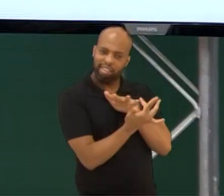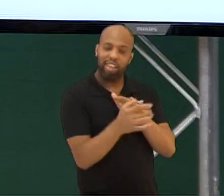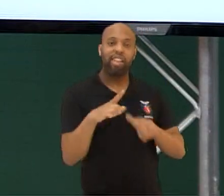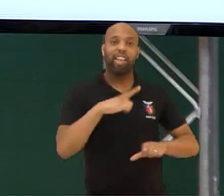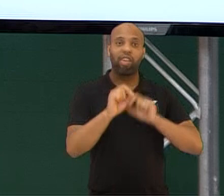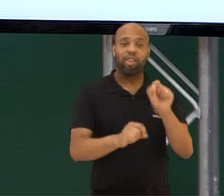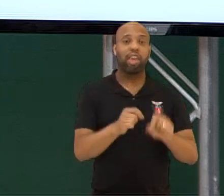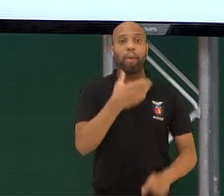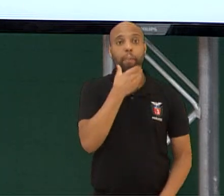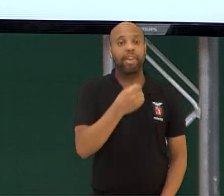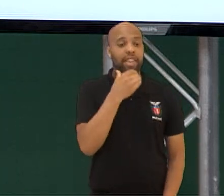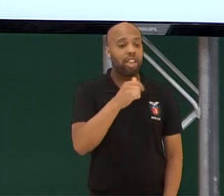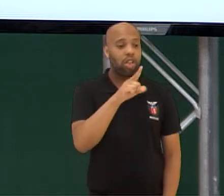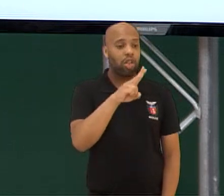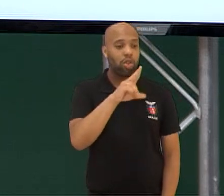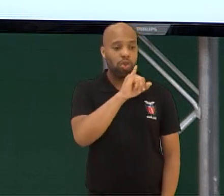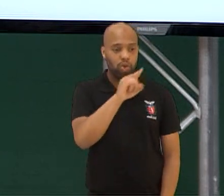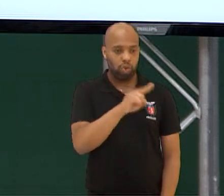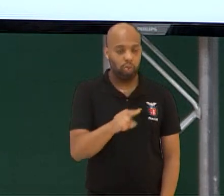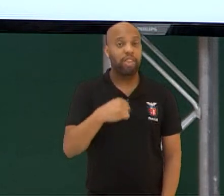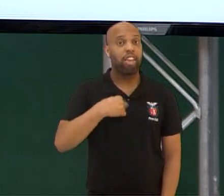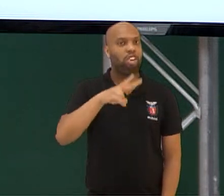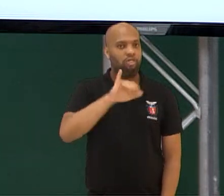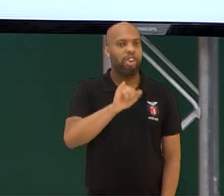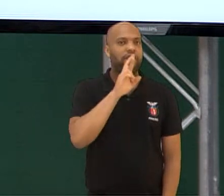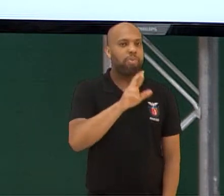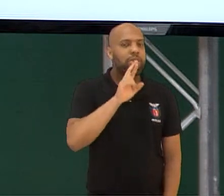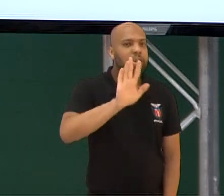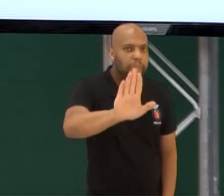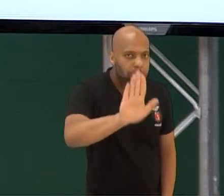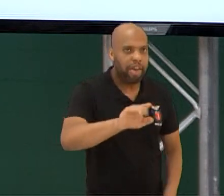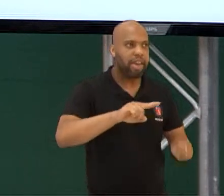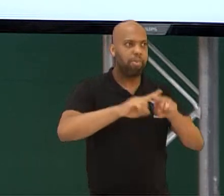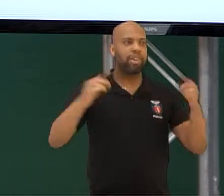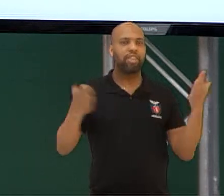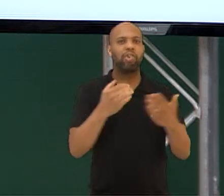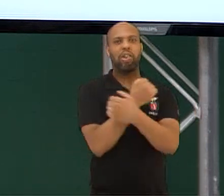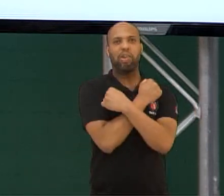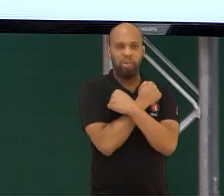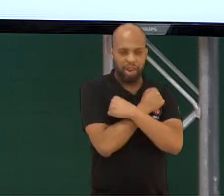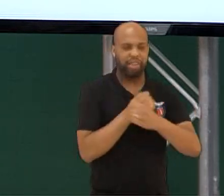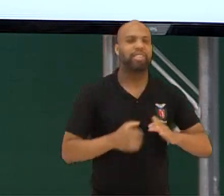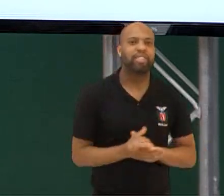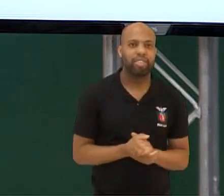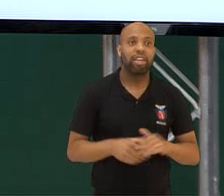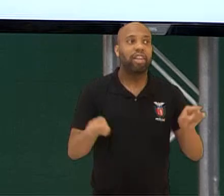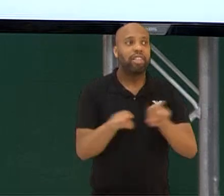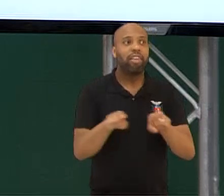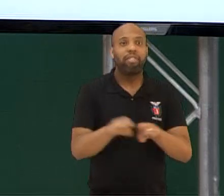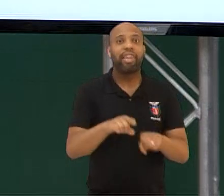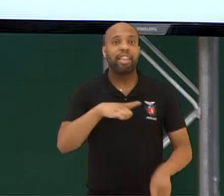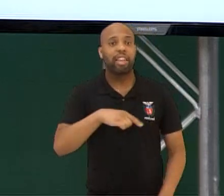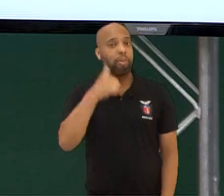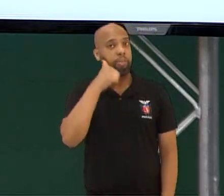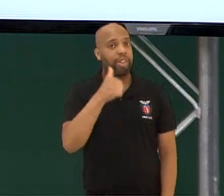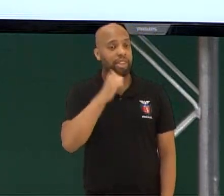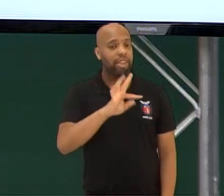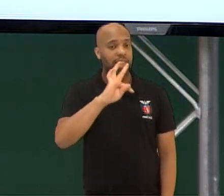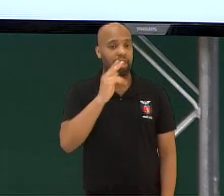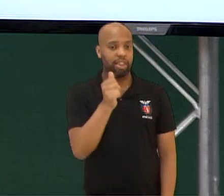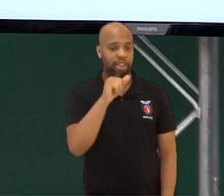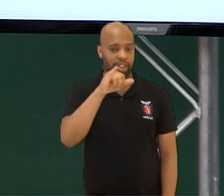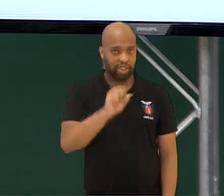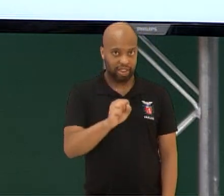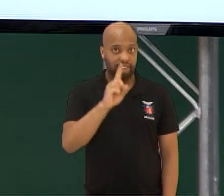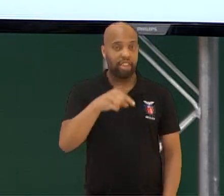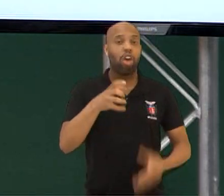Luiz Alberto, né? Ele tem uma pergunta e daqui a pouquinho a gente vai solucionar ela, mas por enquanto mandar um abraço ali, tá? E para também Thaís Regina, que está falando lá